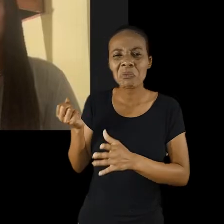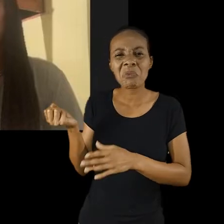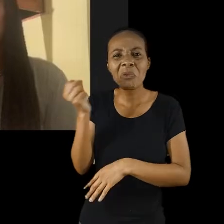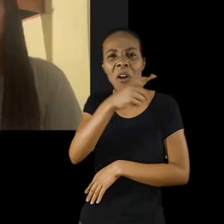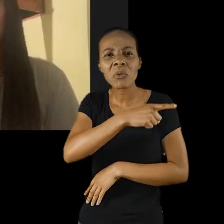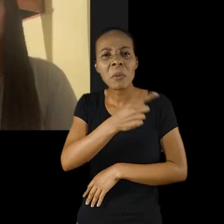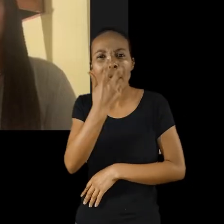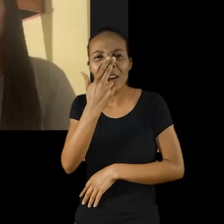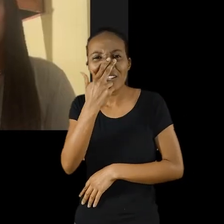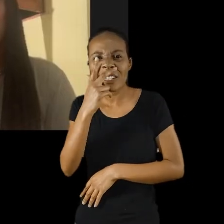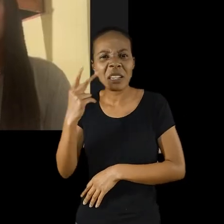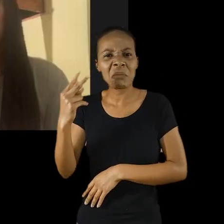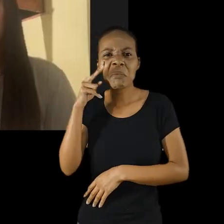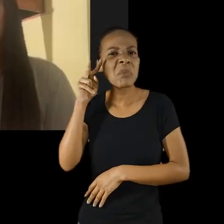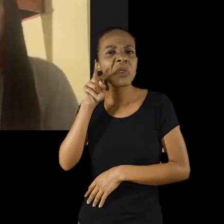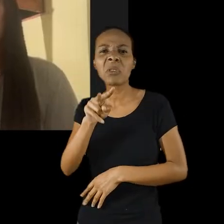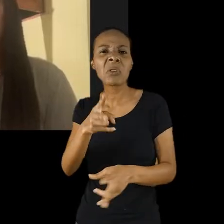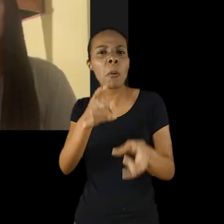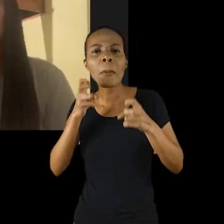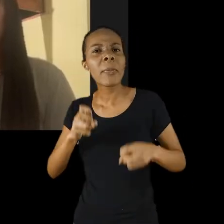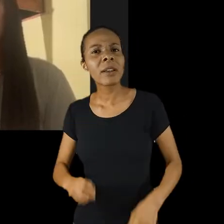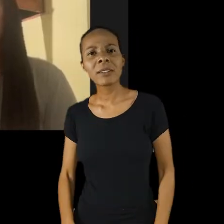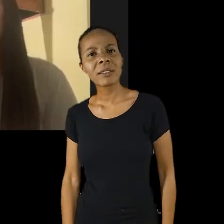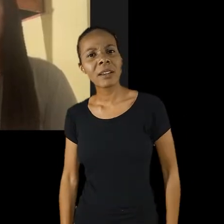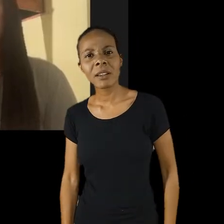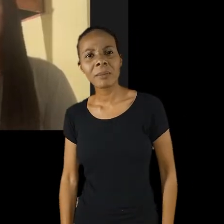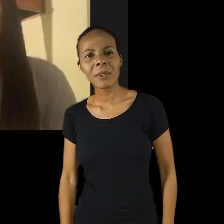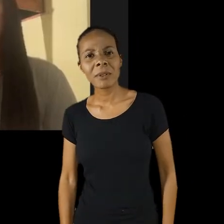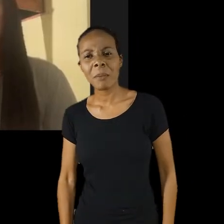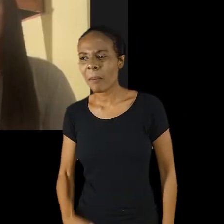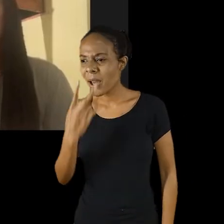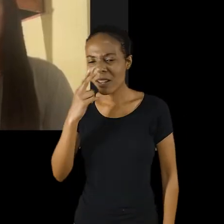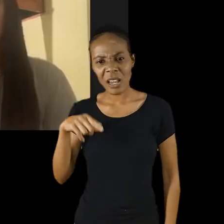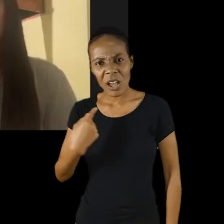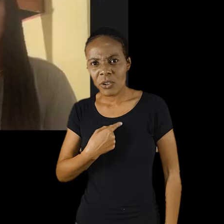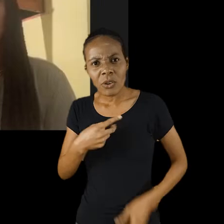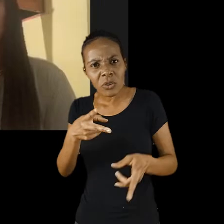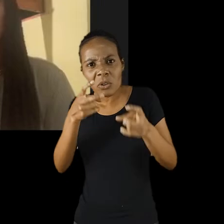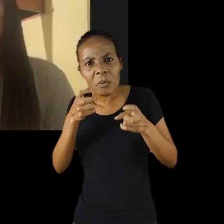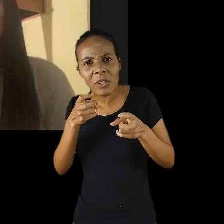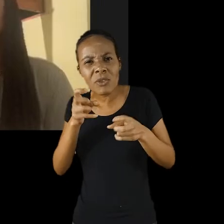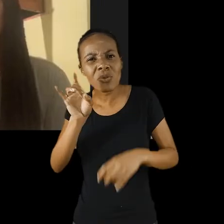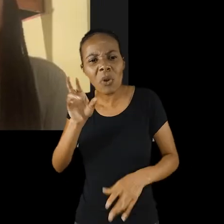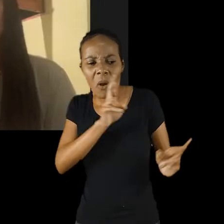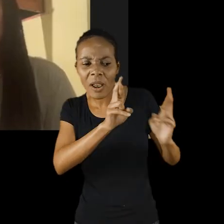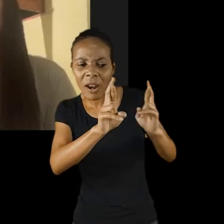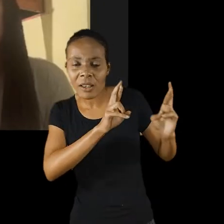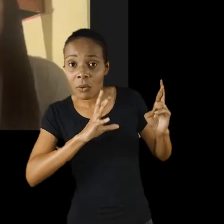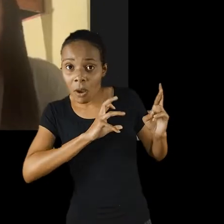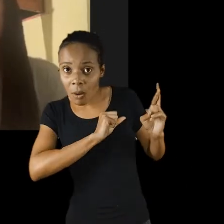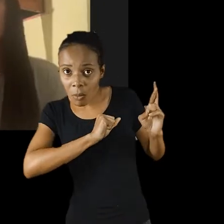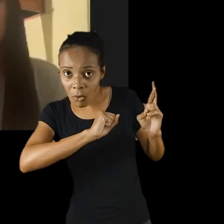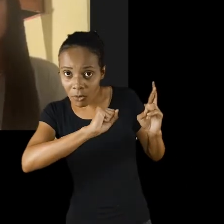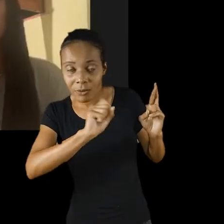está vendo. Acha que a gente não está percebendo. Por isso que toda vez, antes, inclusive, não só relação amorosa, mas nas minhas relações